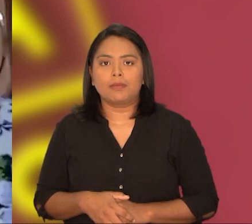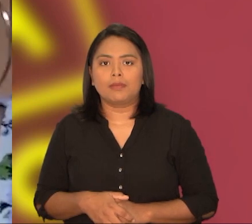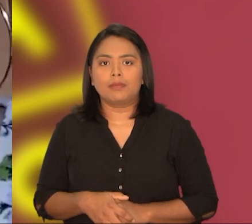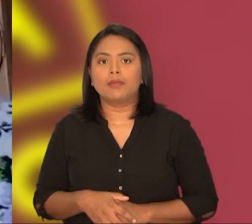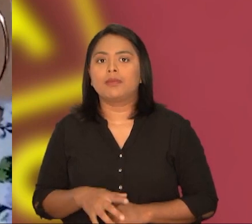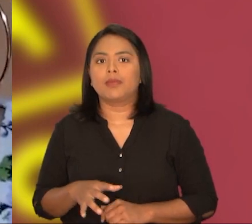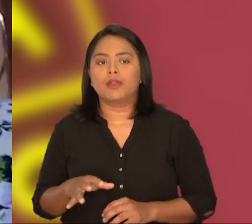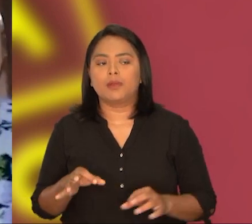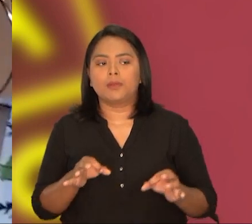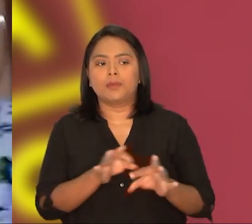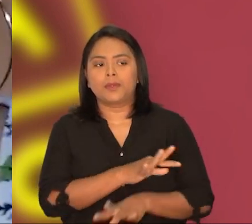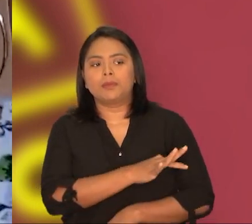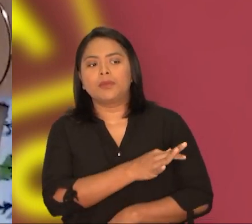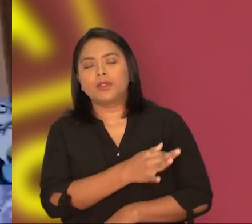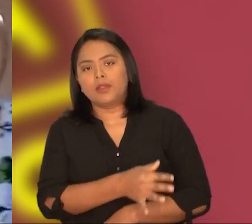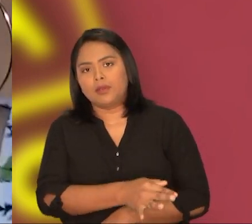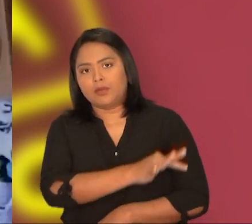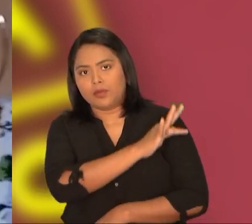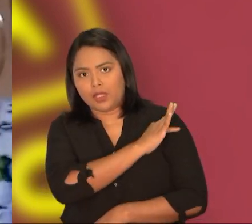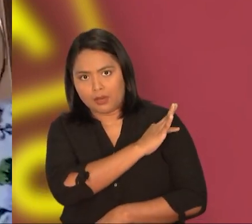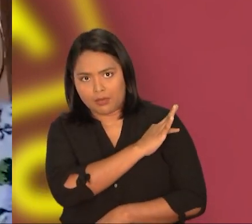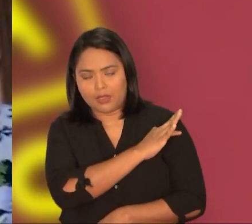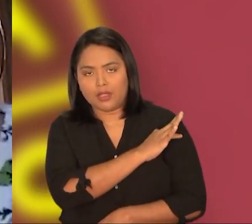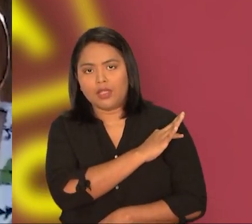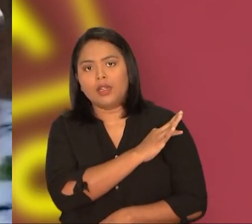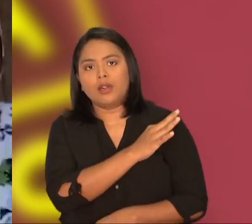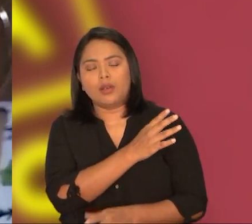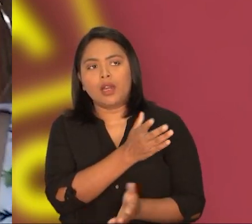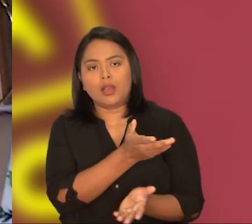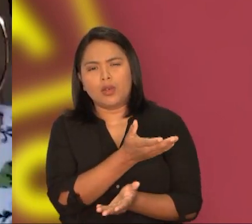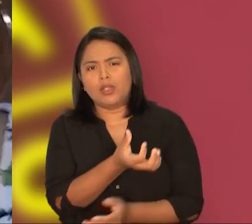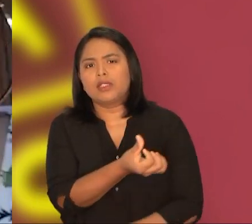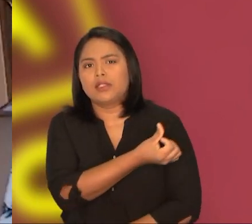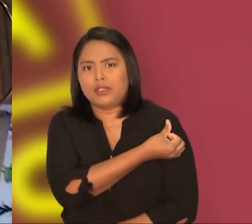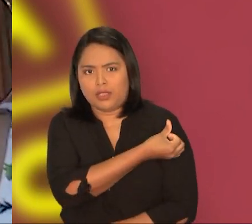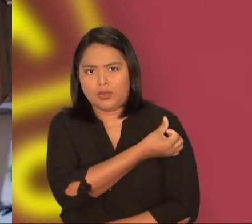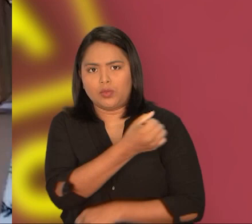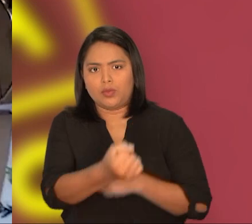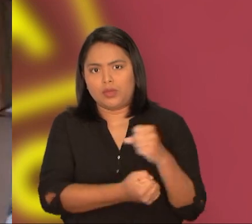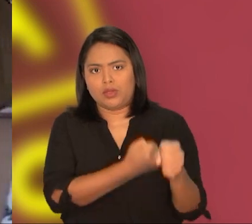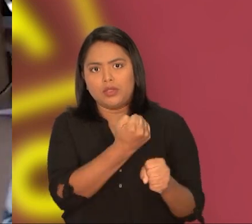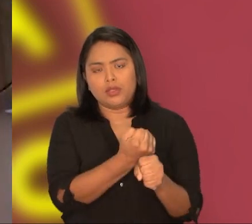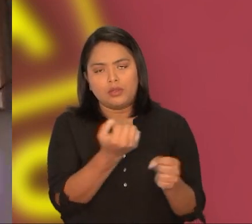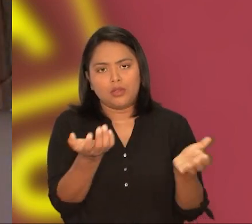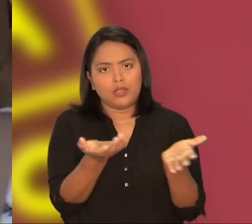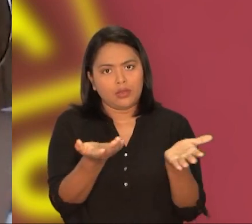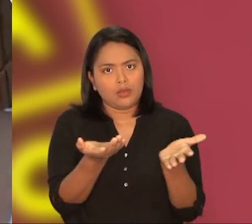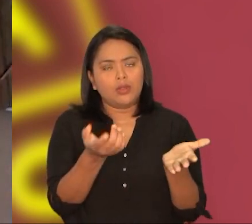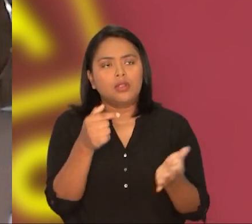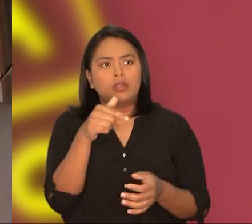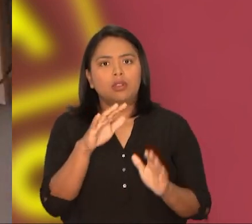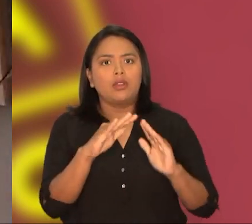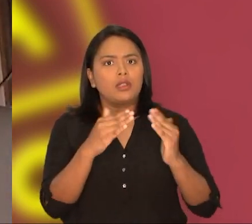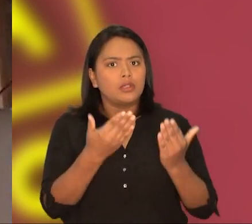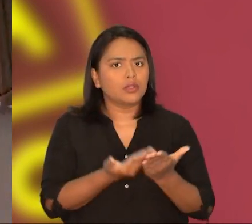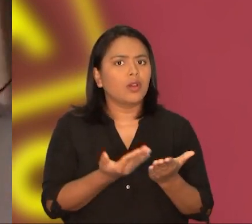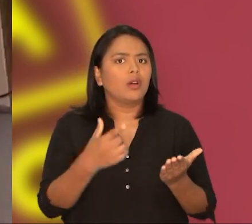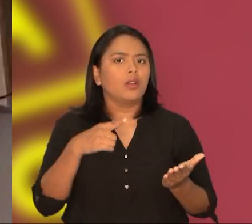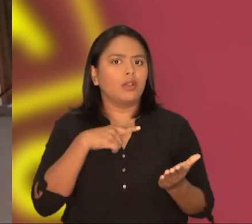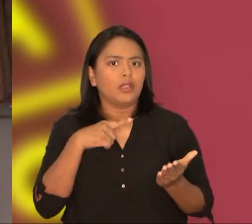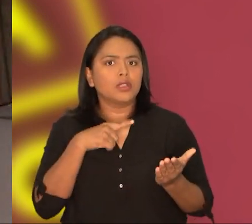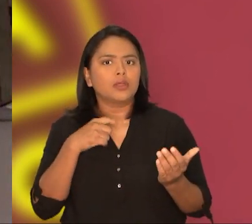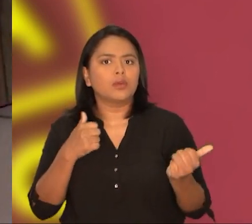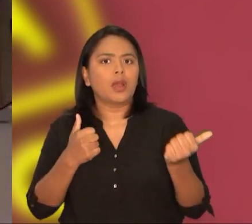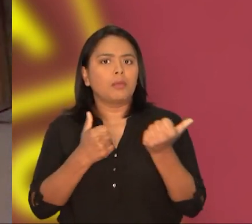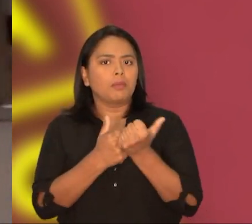ensino fundamental, que é da escola, né, até o 5º ano, e foi para o 6º ano agora, esse ano. E assim, na escola ele tem todo o respaldo,